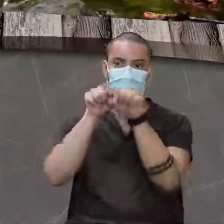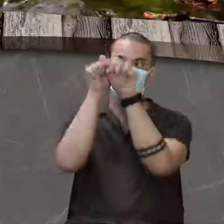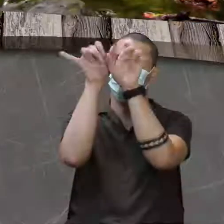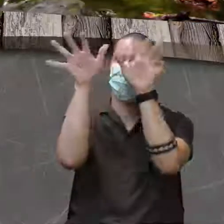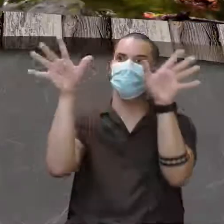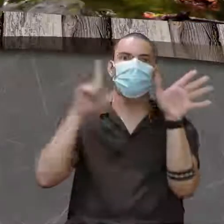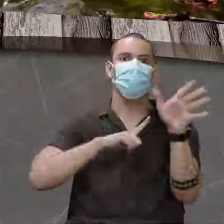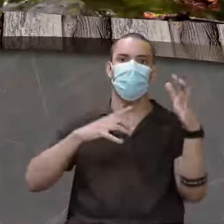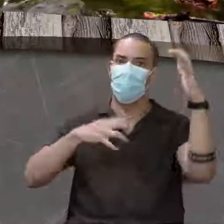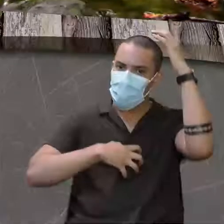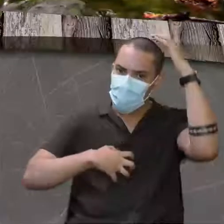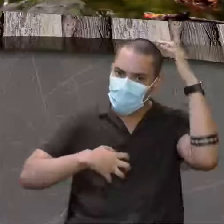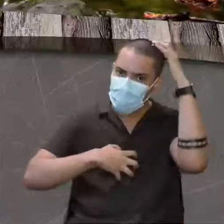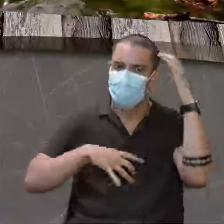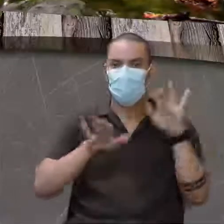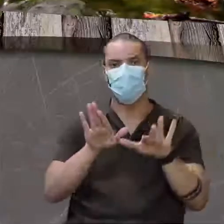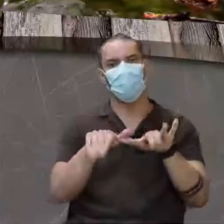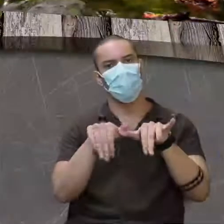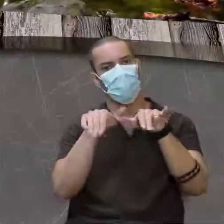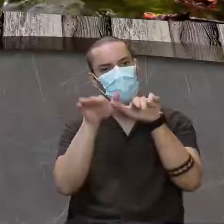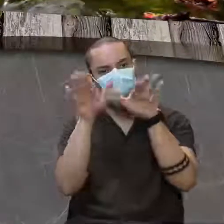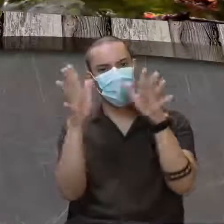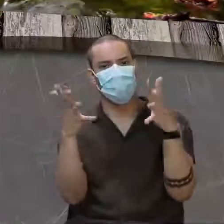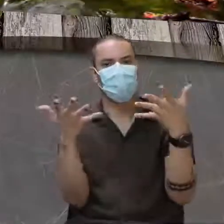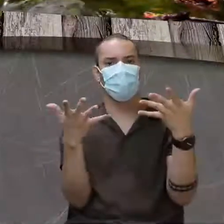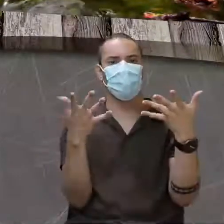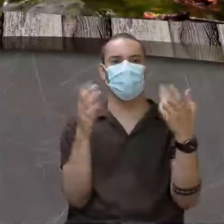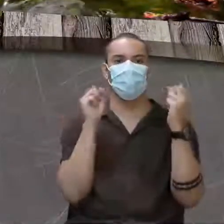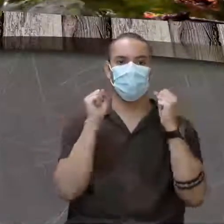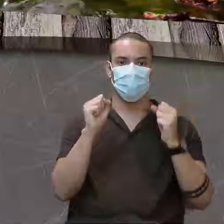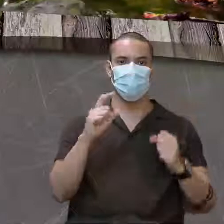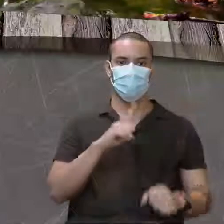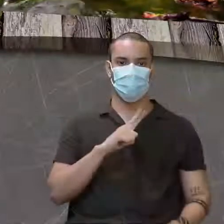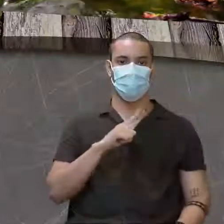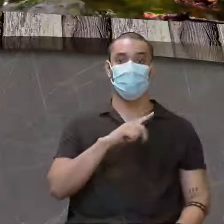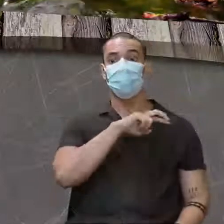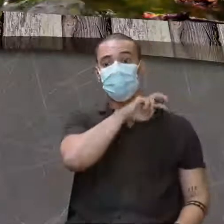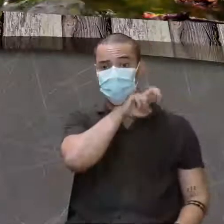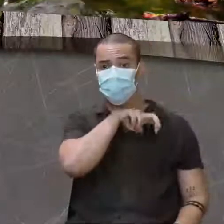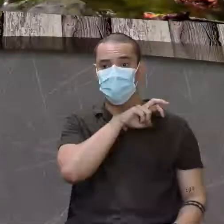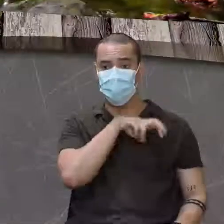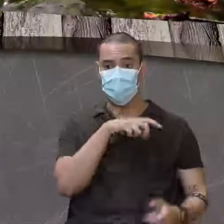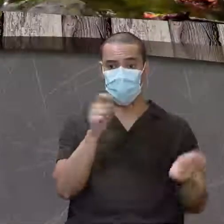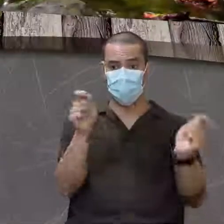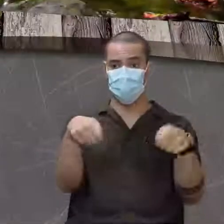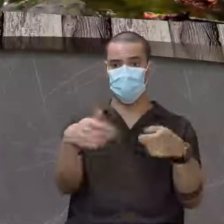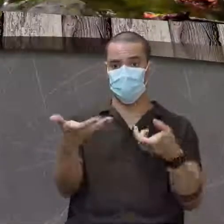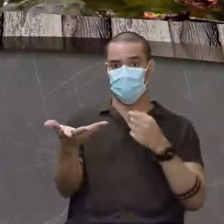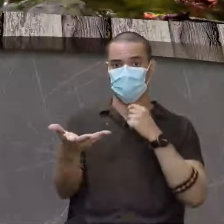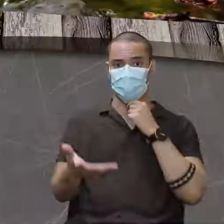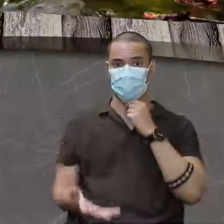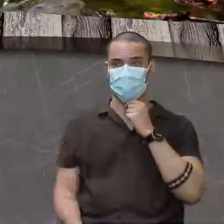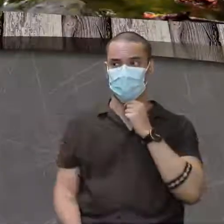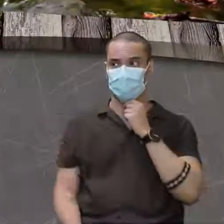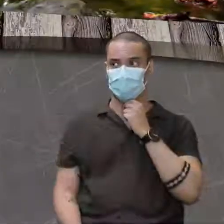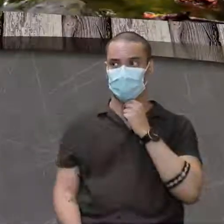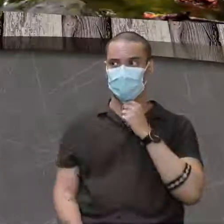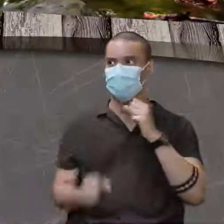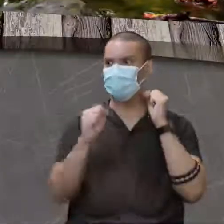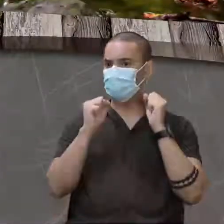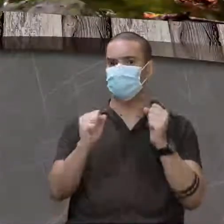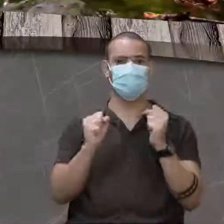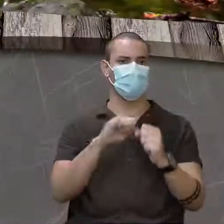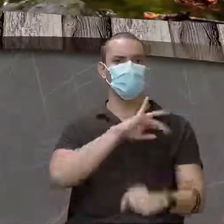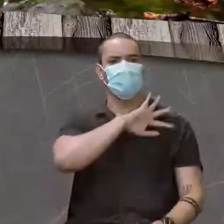ter primatas, aves, pode ter serpente, sim, pode ter tanto